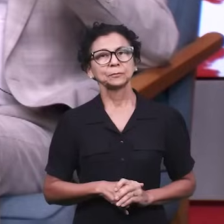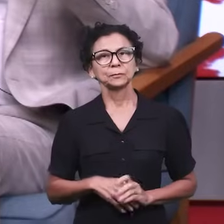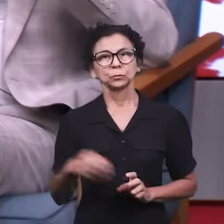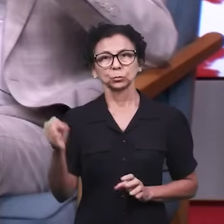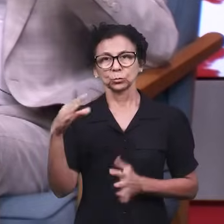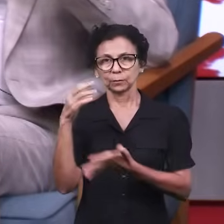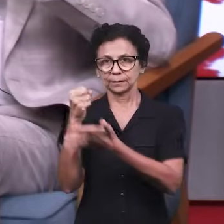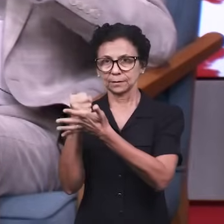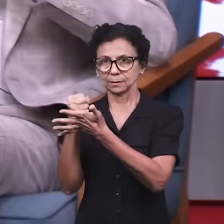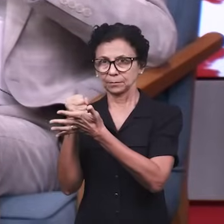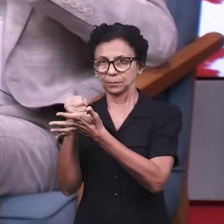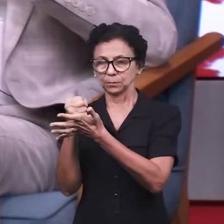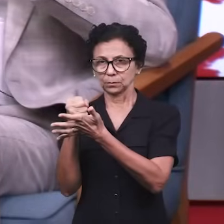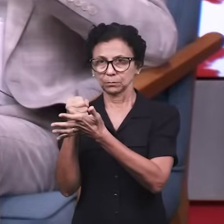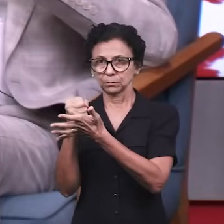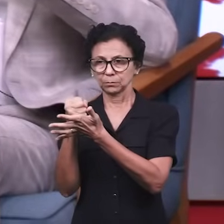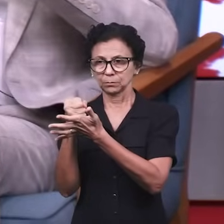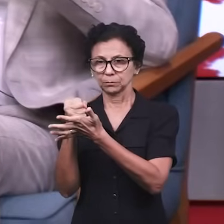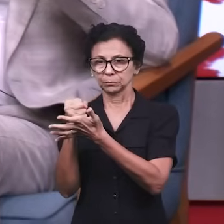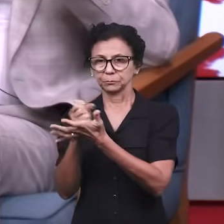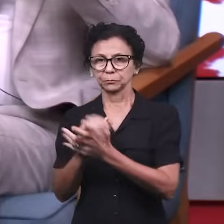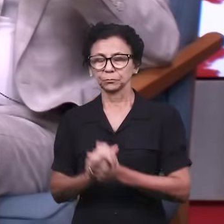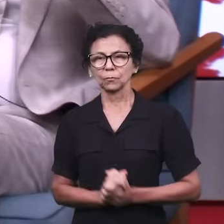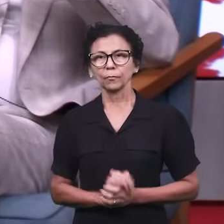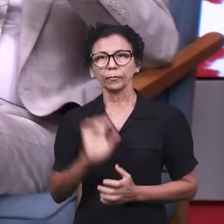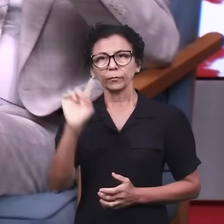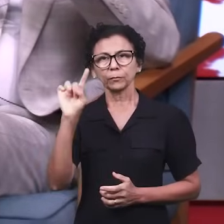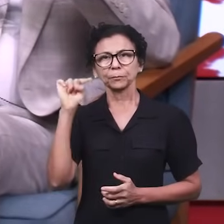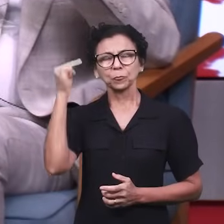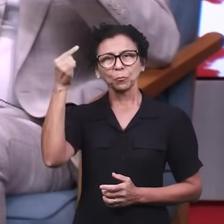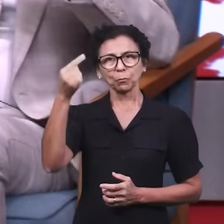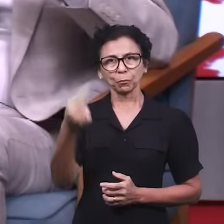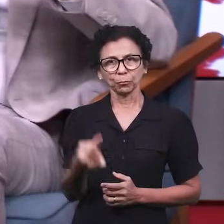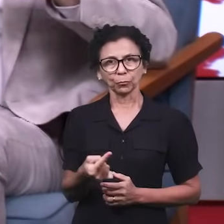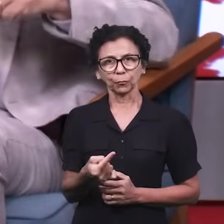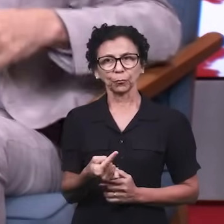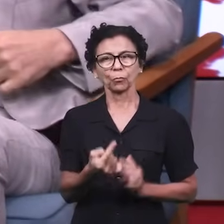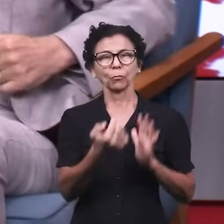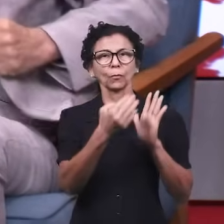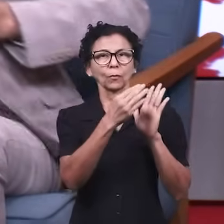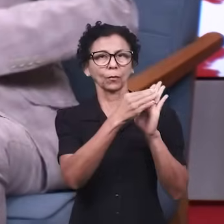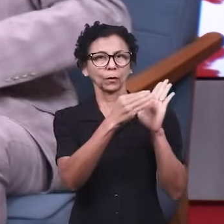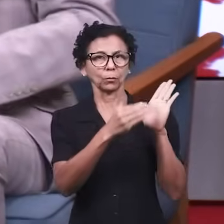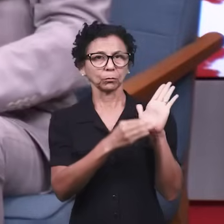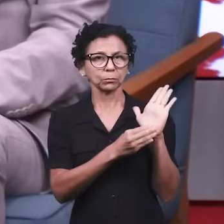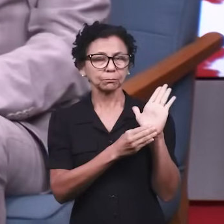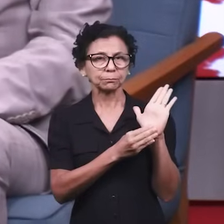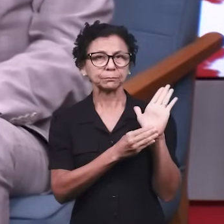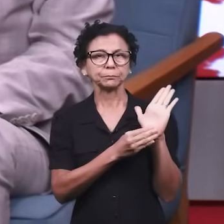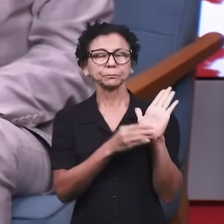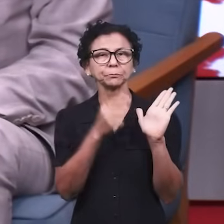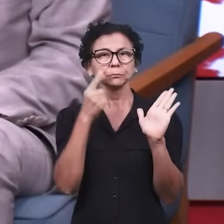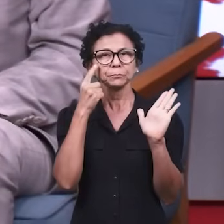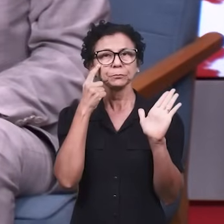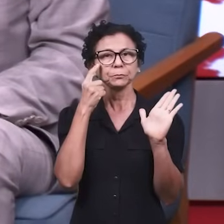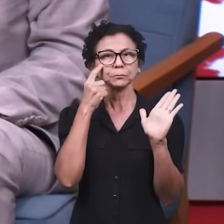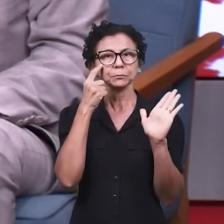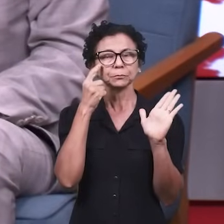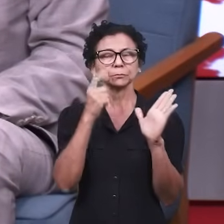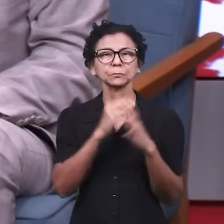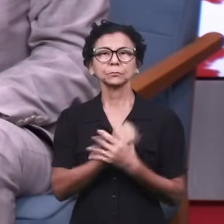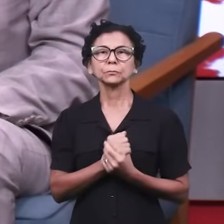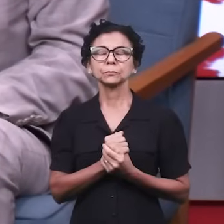descritos no Novo Testamento. Nós queremos nos próximos episódios, nós vamos